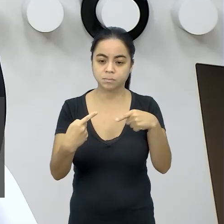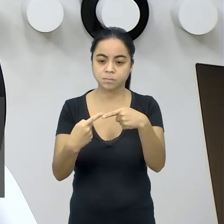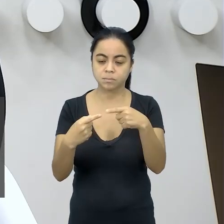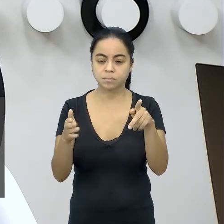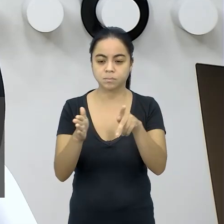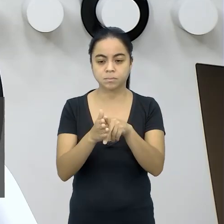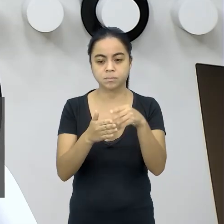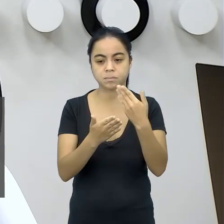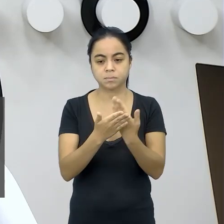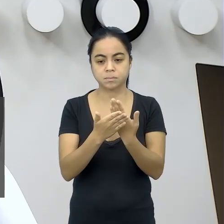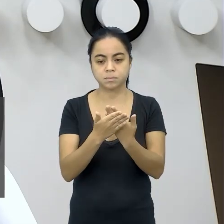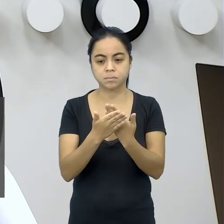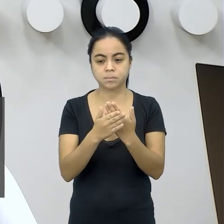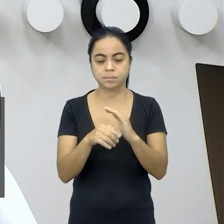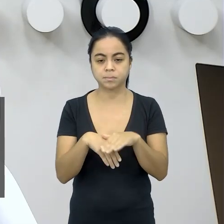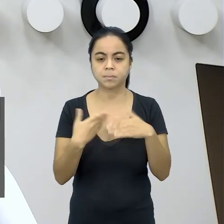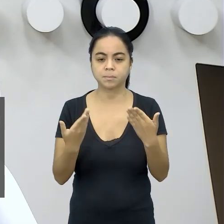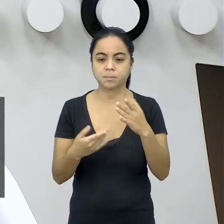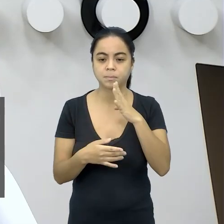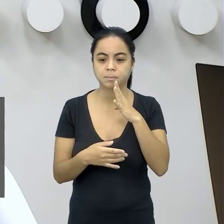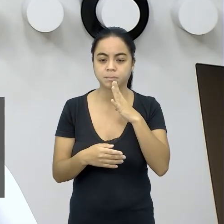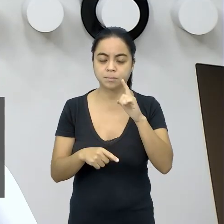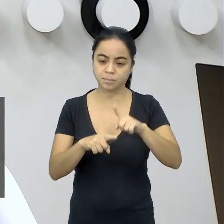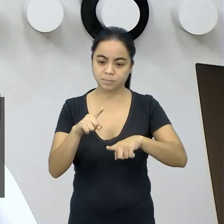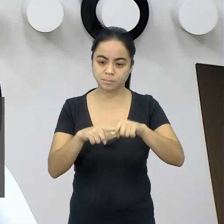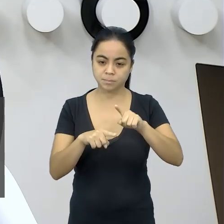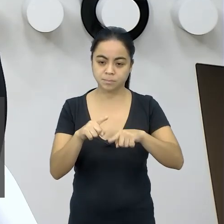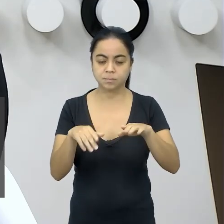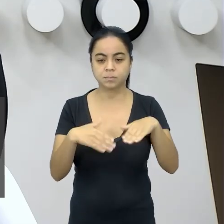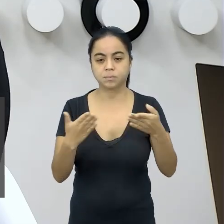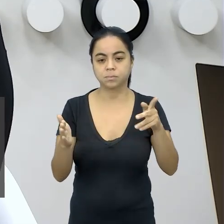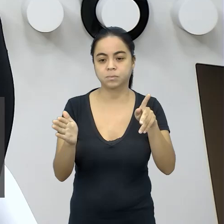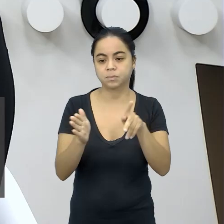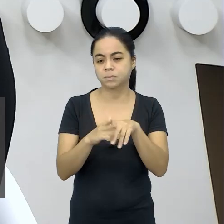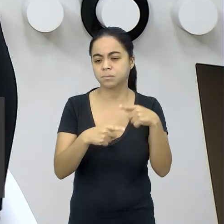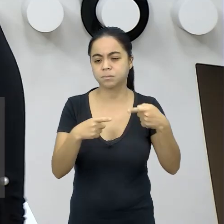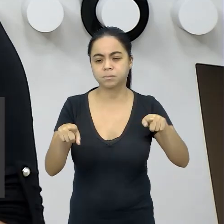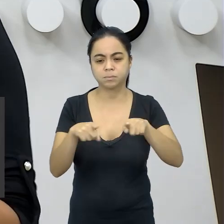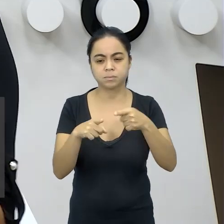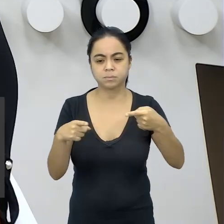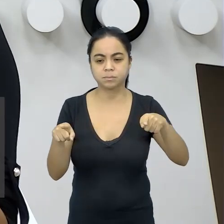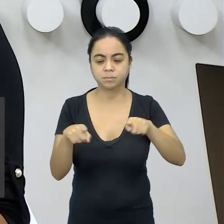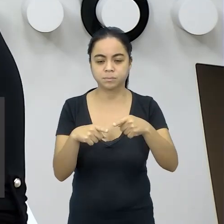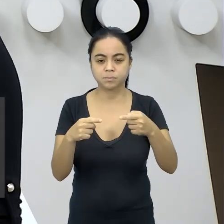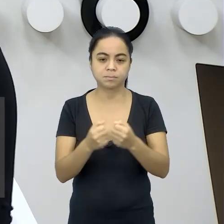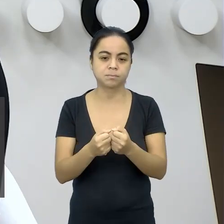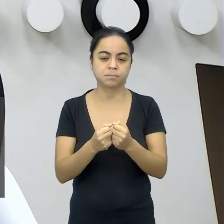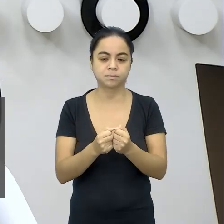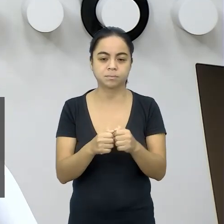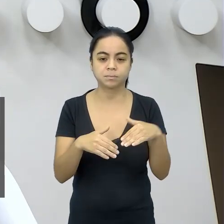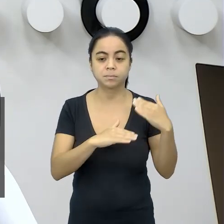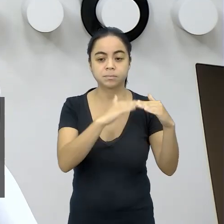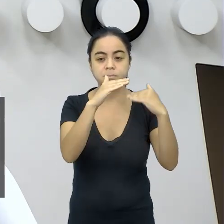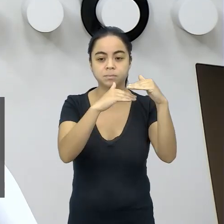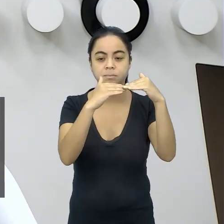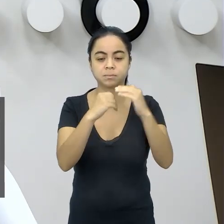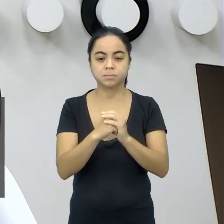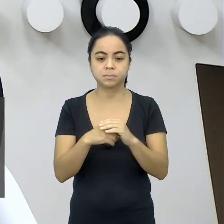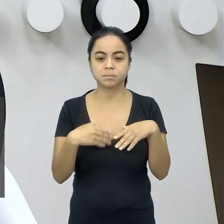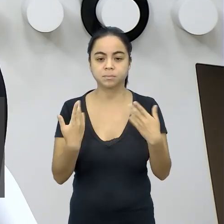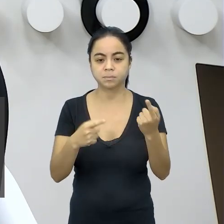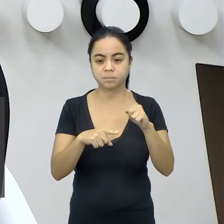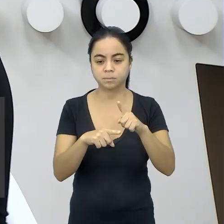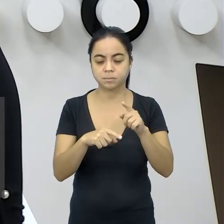aula. Então, é legal ter o material, né, a própria música ali para eles ouvirem conforme vão desenvolvendo a atividade, né? Então, fica a critério do